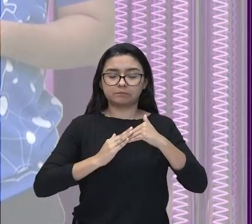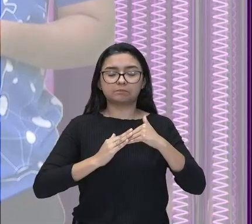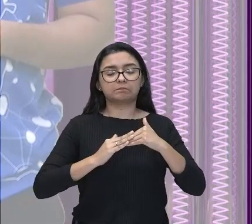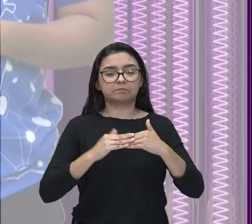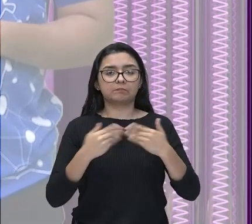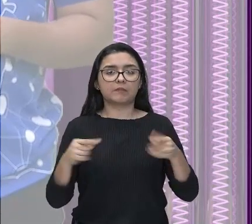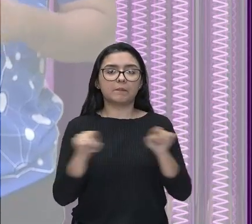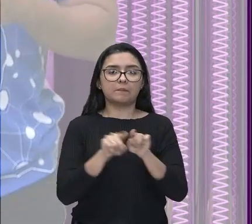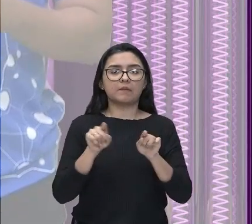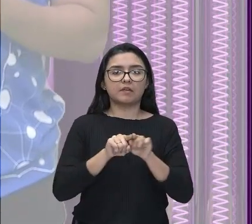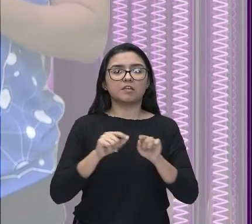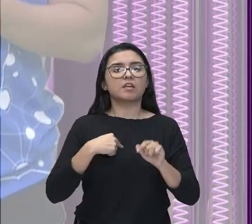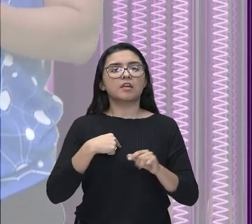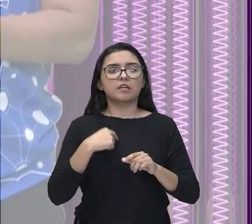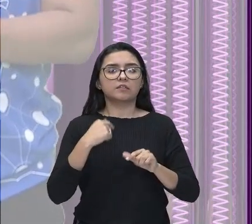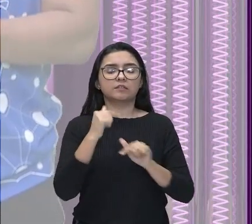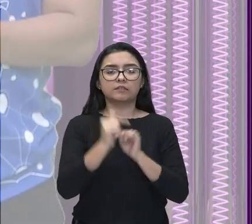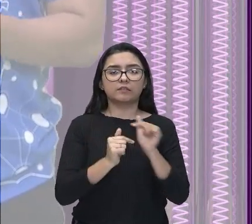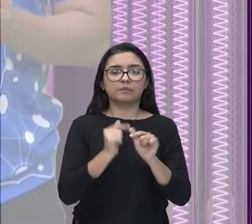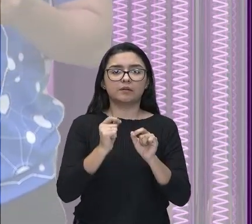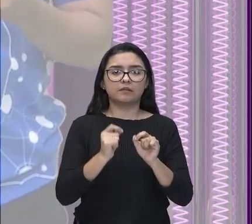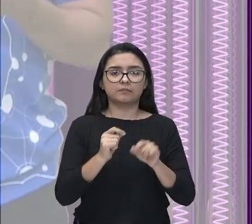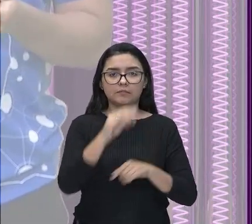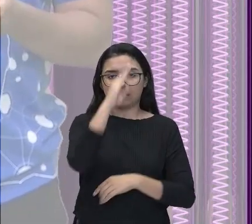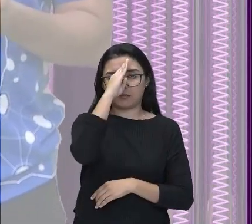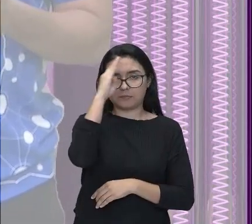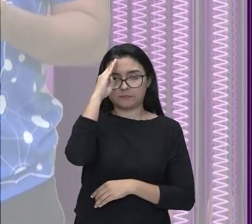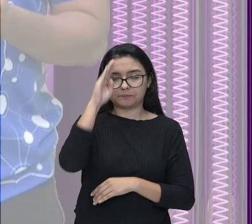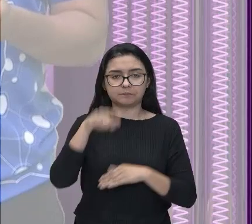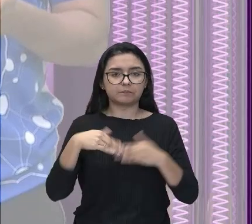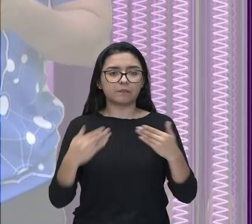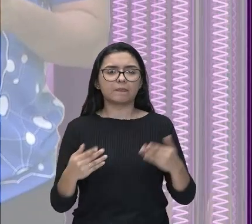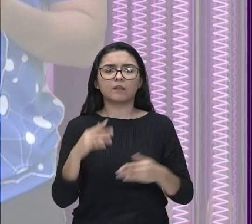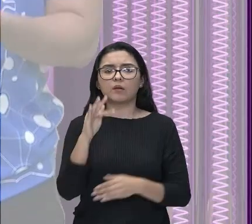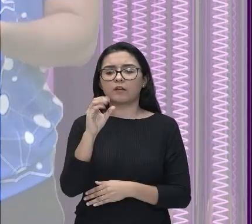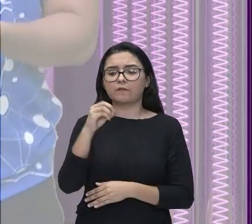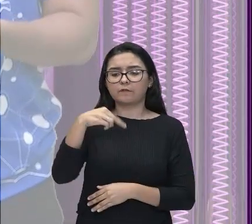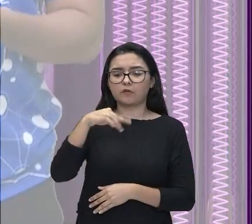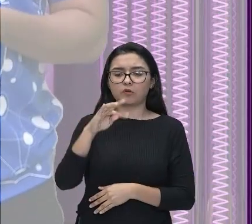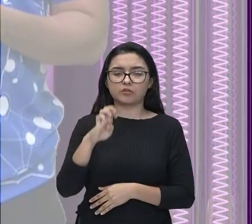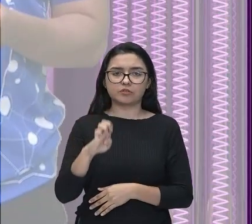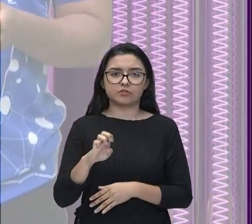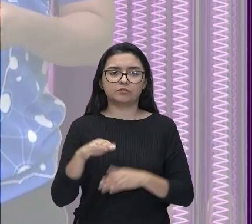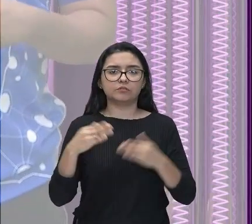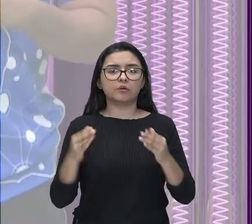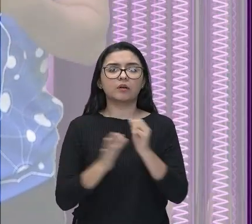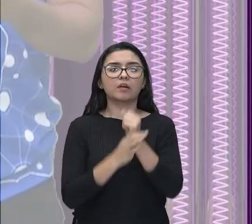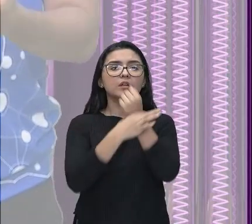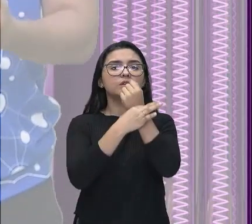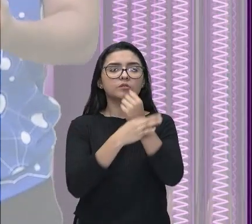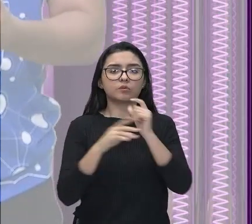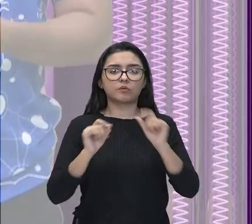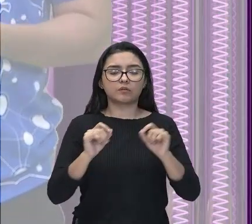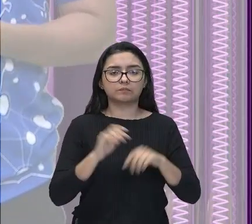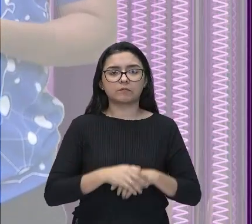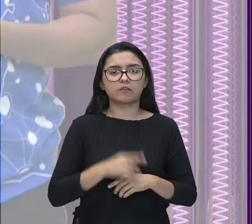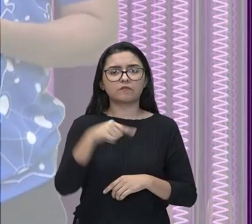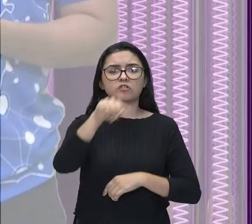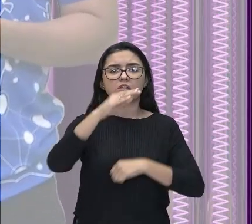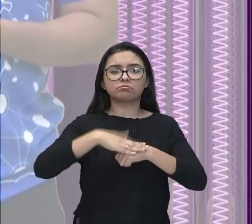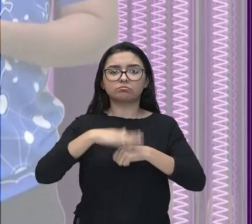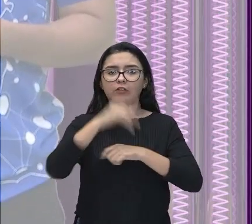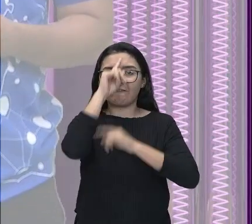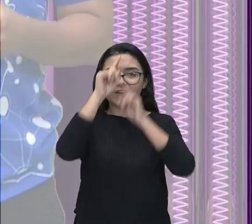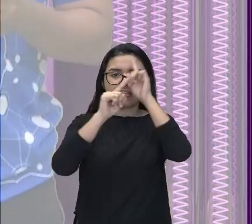trabalhos acadêmicos. Então, a fonte, ela dá garantia que você não está inventando aqueles